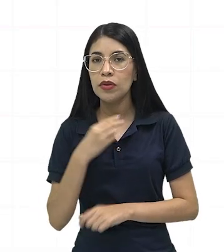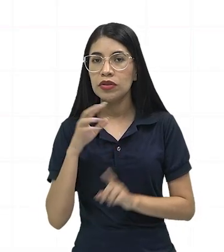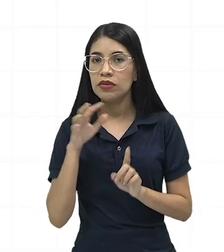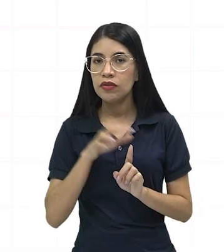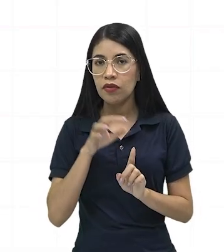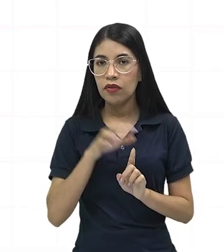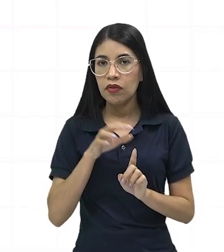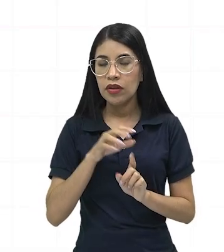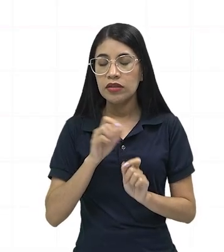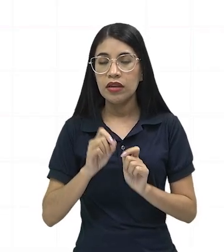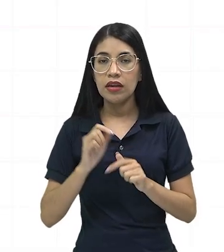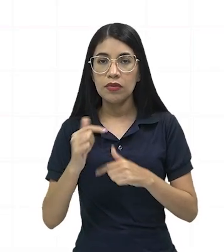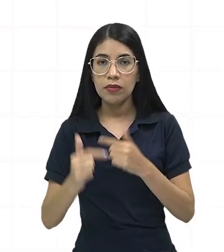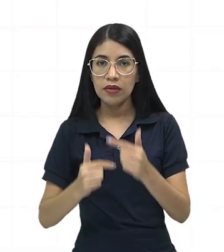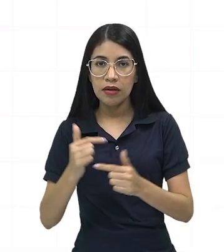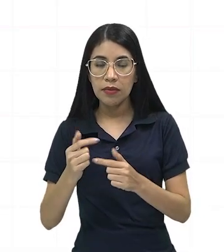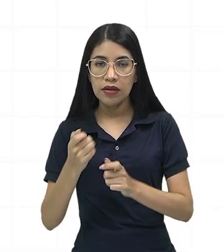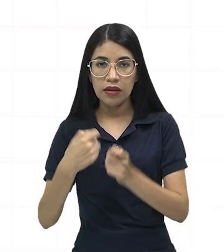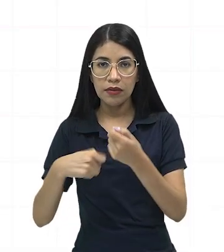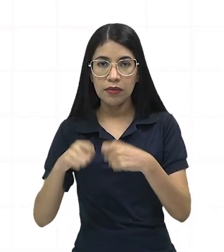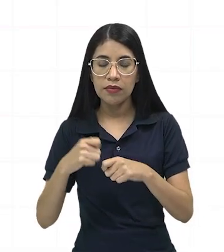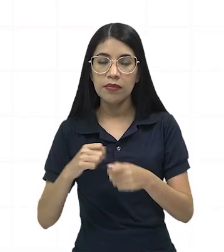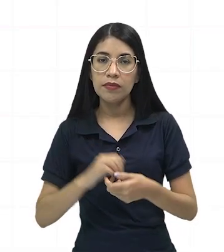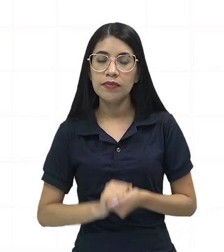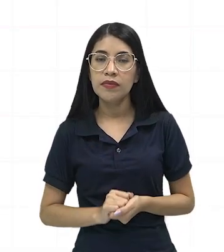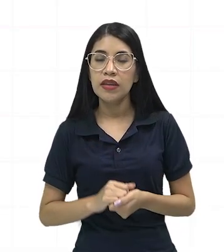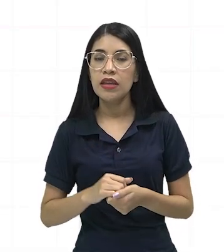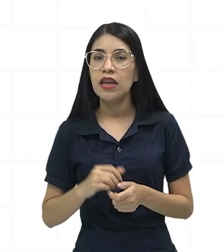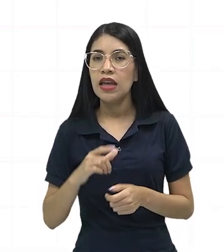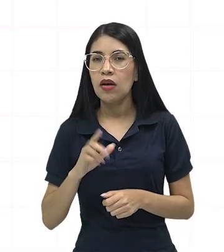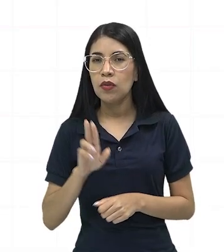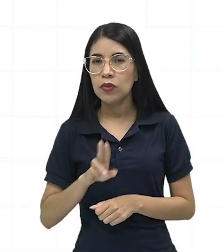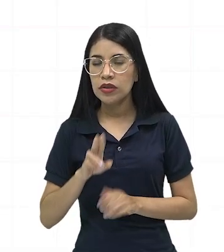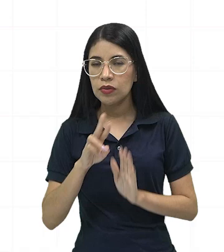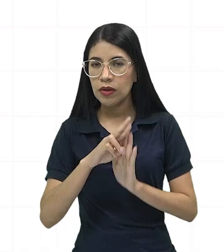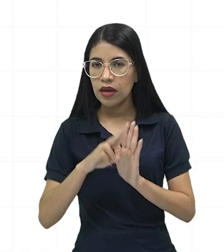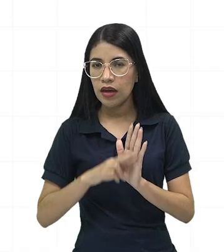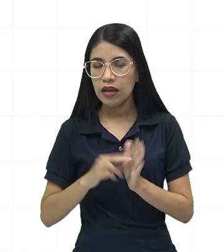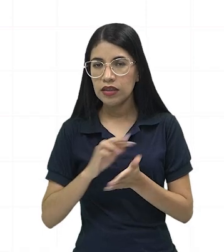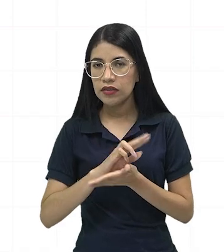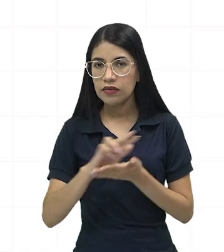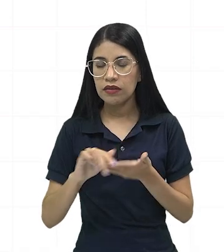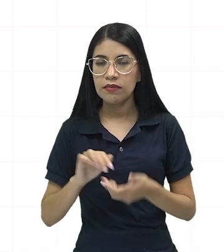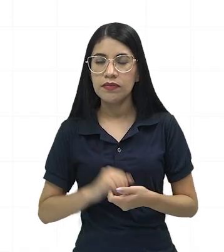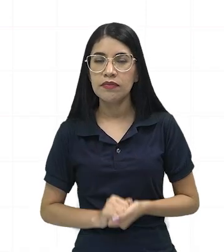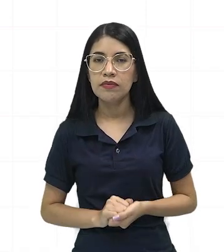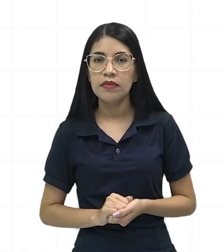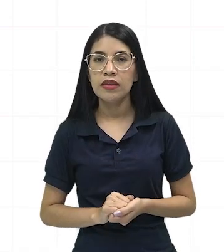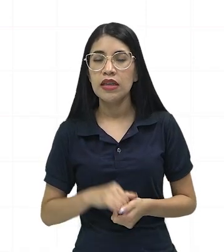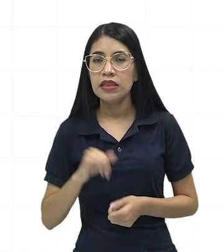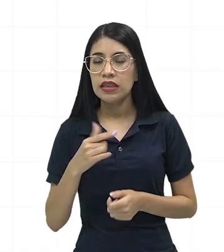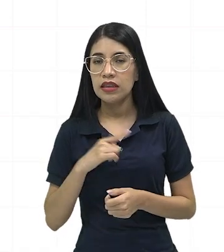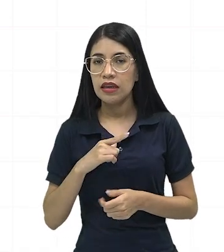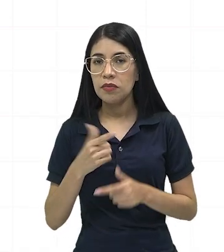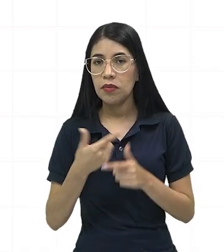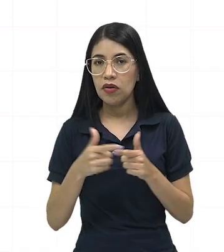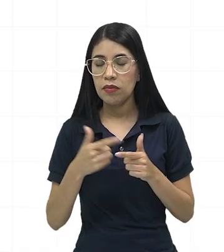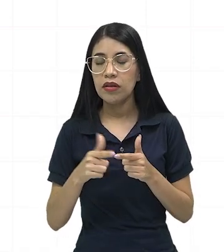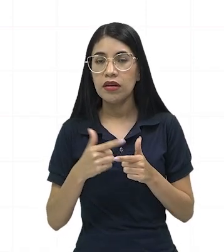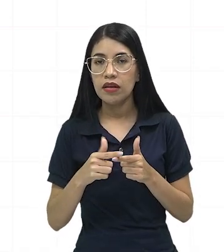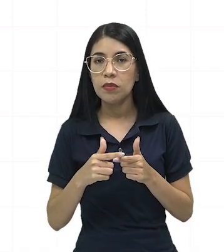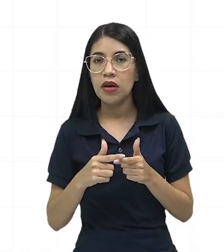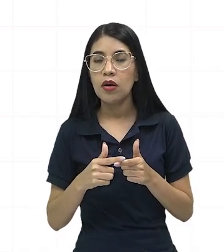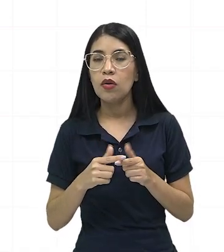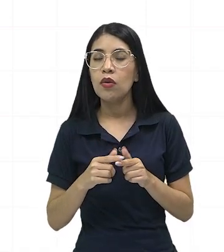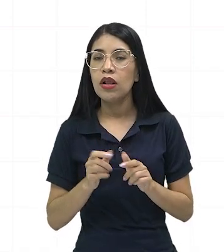interferir nas atividades econômicas, com muitas regras. Se há algum desajuste, o próprio mercado